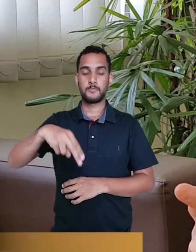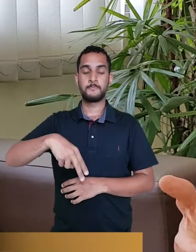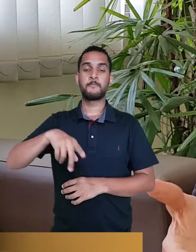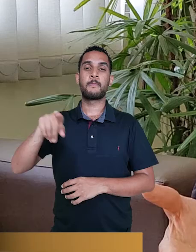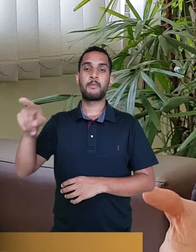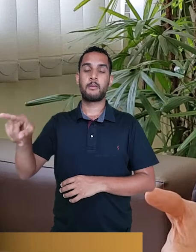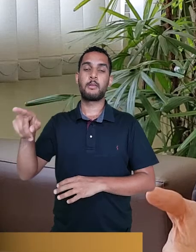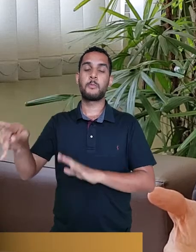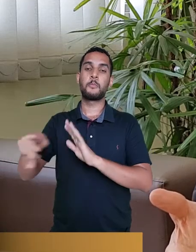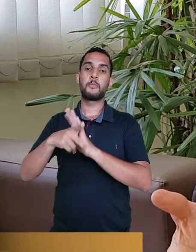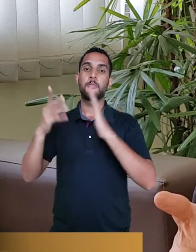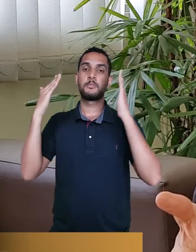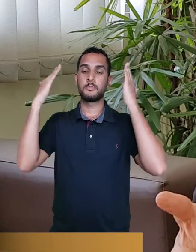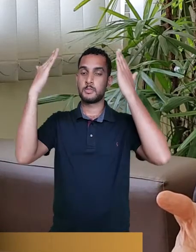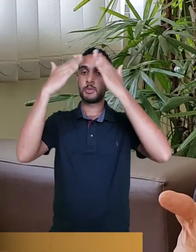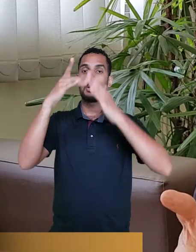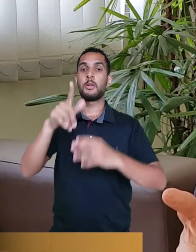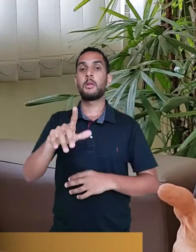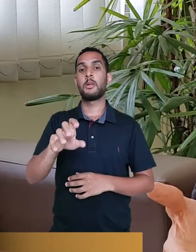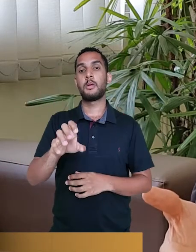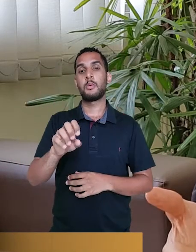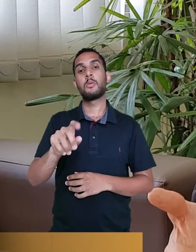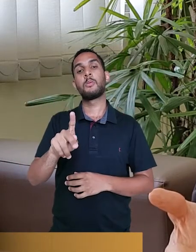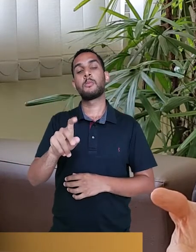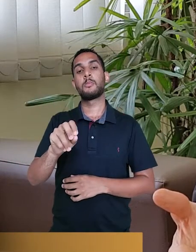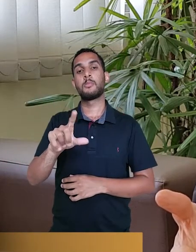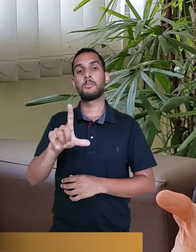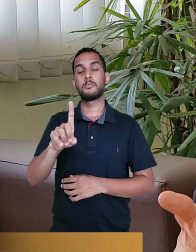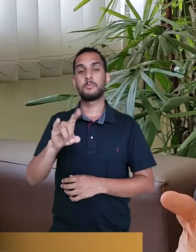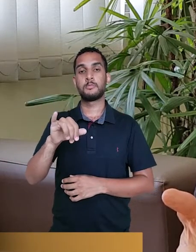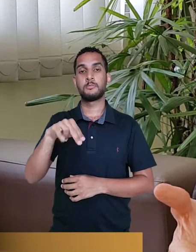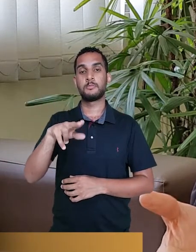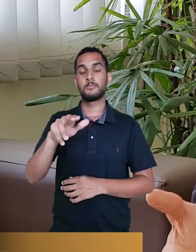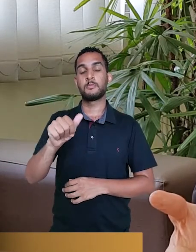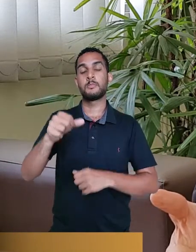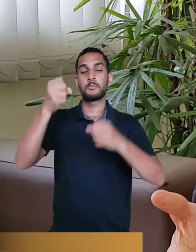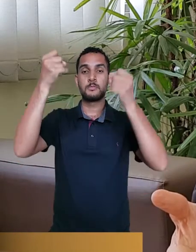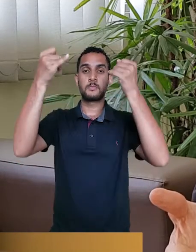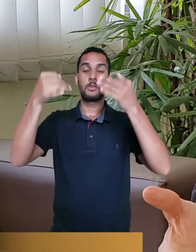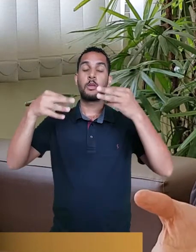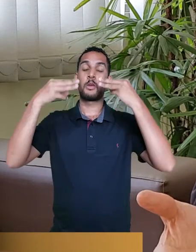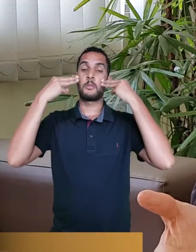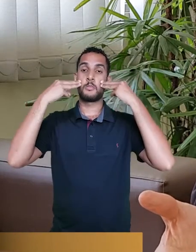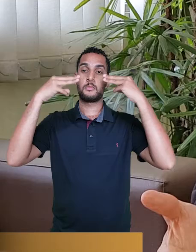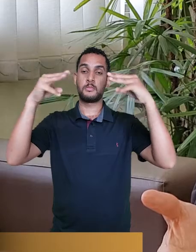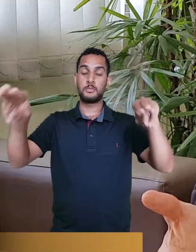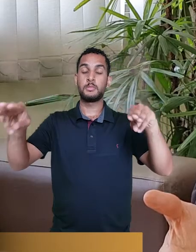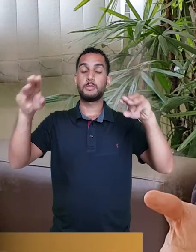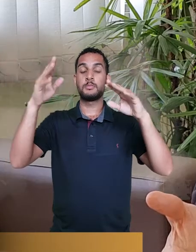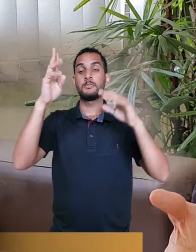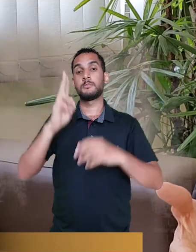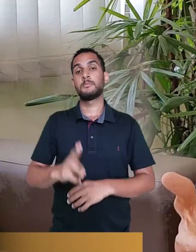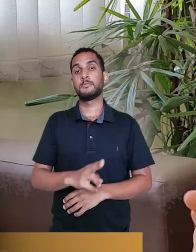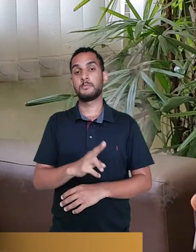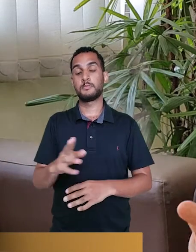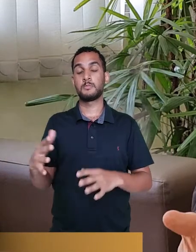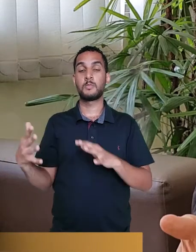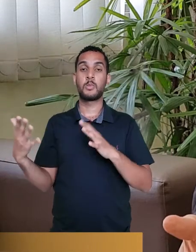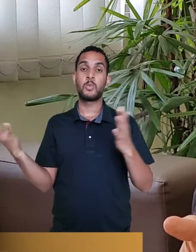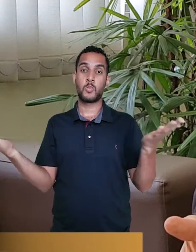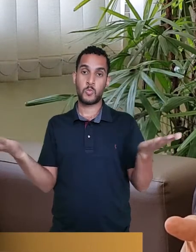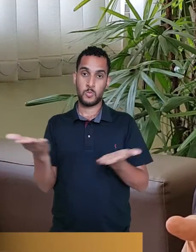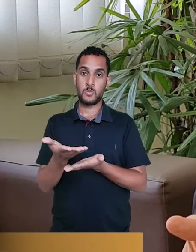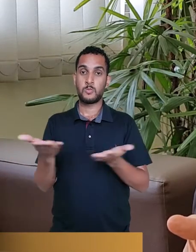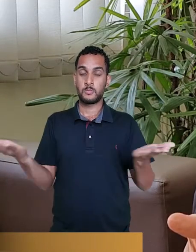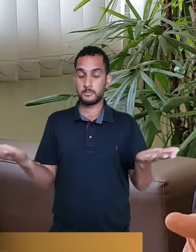vem de Leopoldina, para nos comunicar a missão do sacerdote no mundo